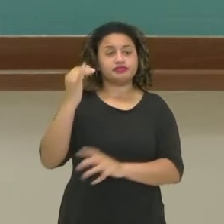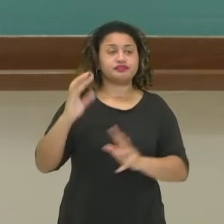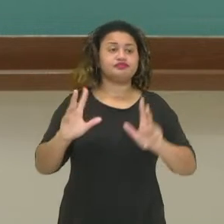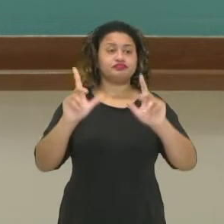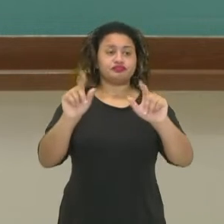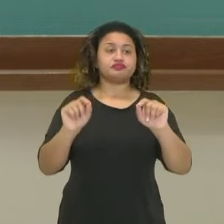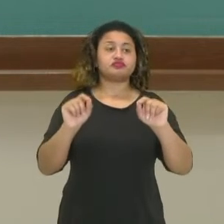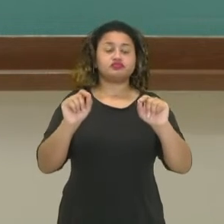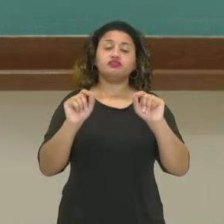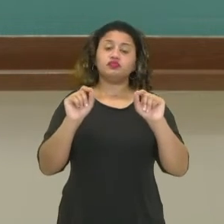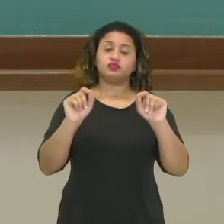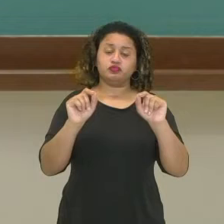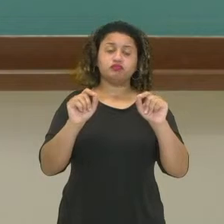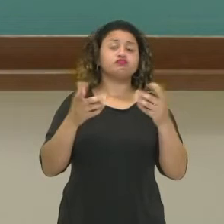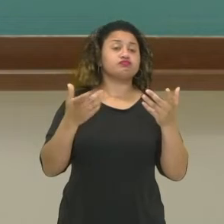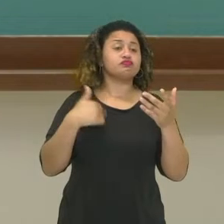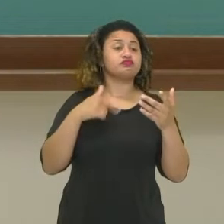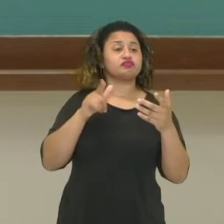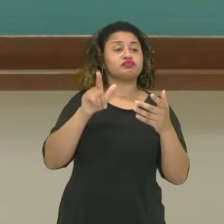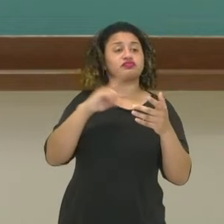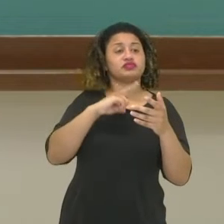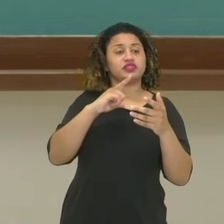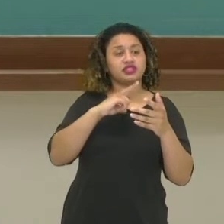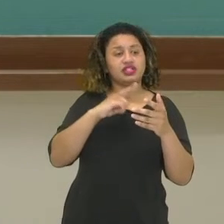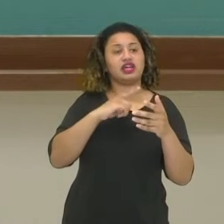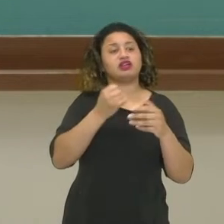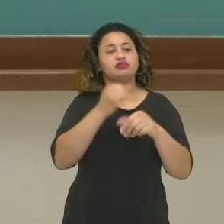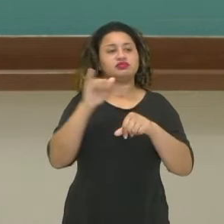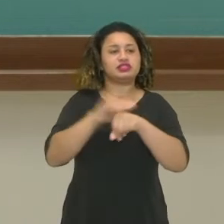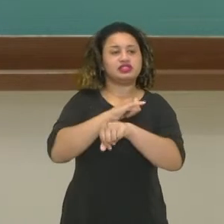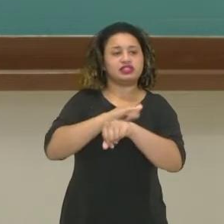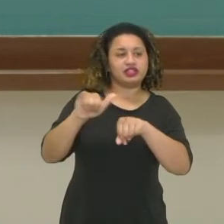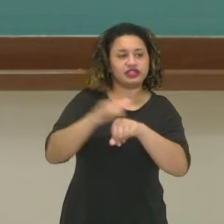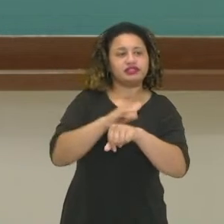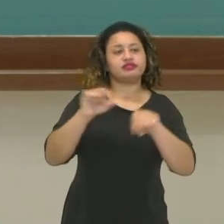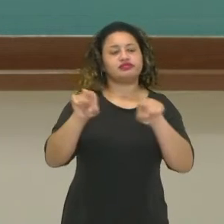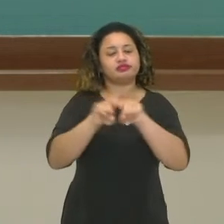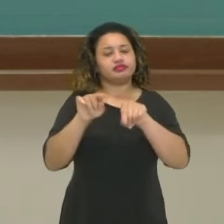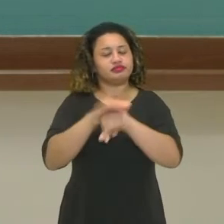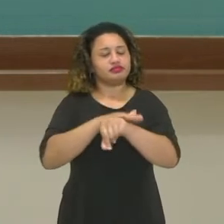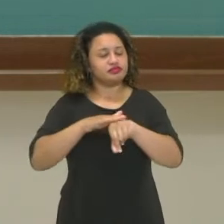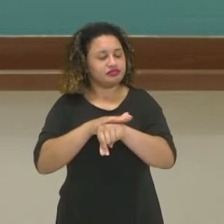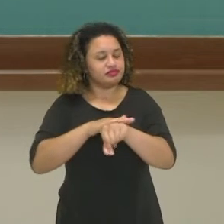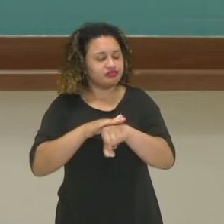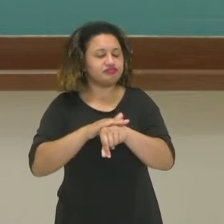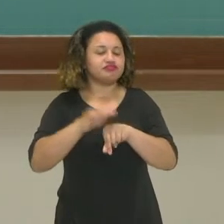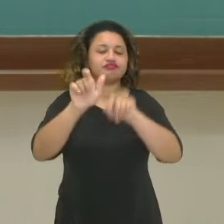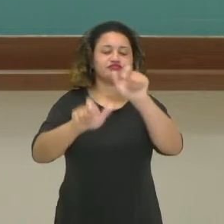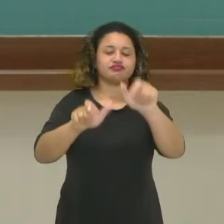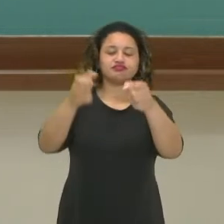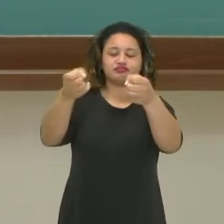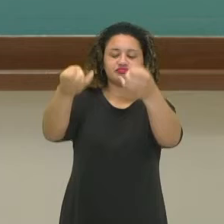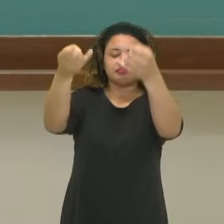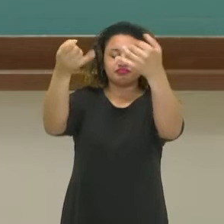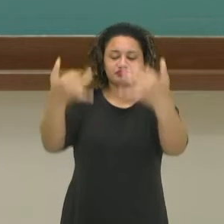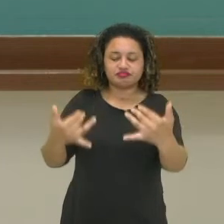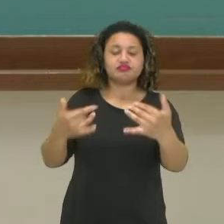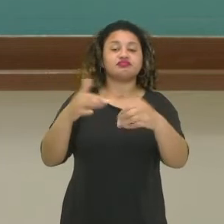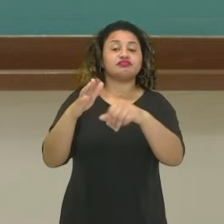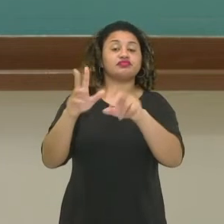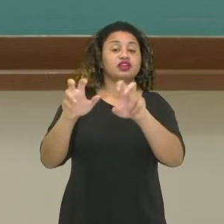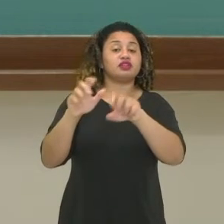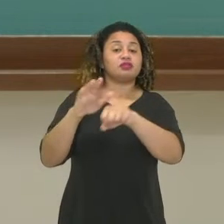né? Lá eles vão ter estratégias, eles conversam com você, eles explicam sobre a